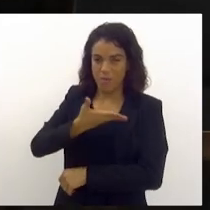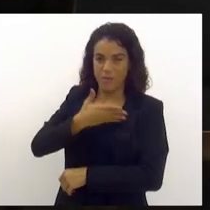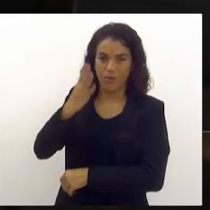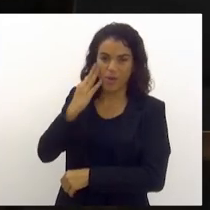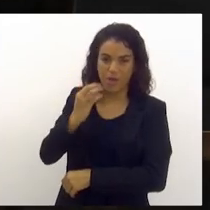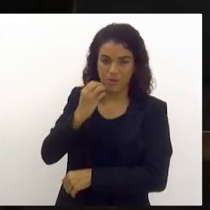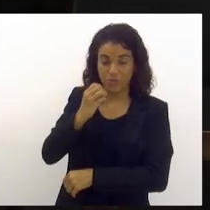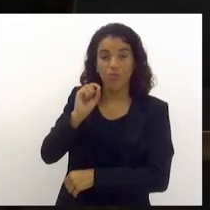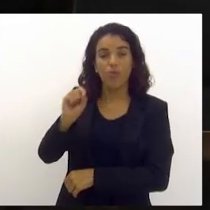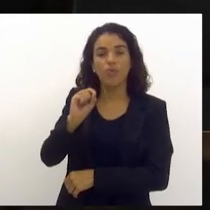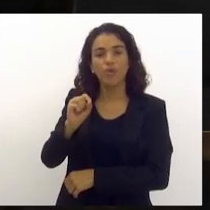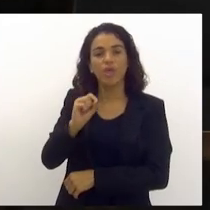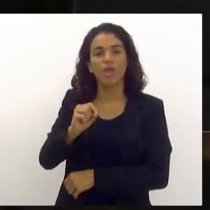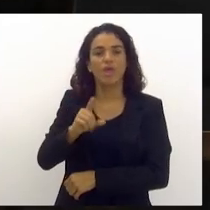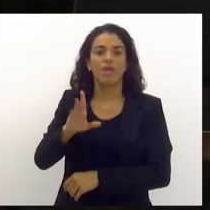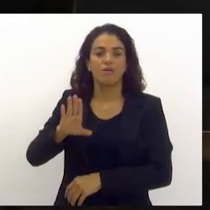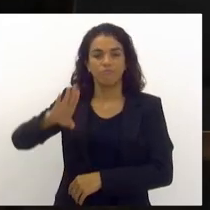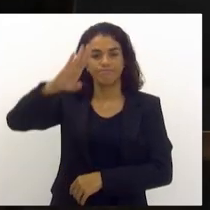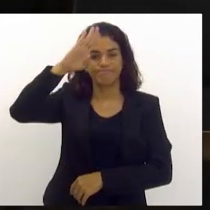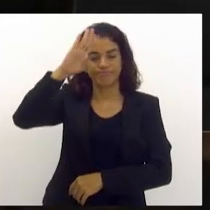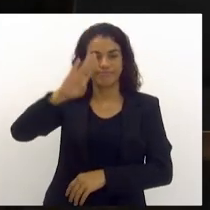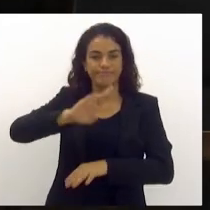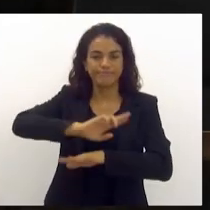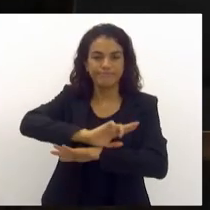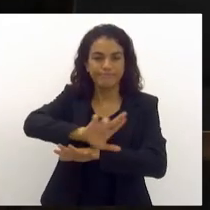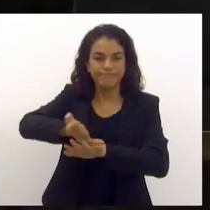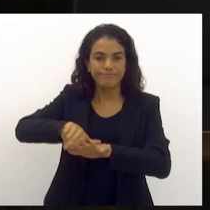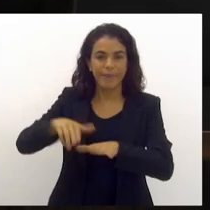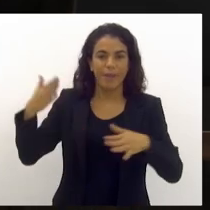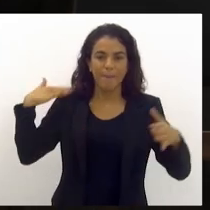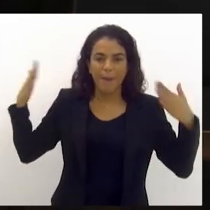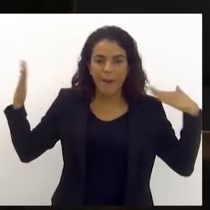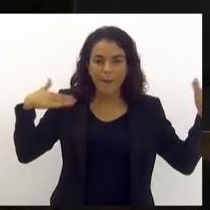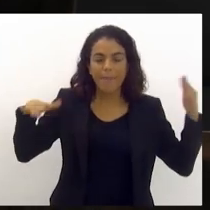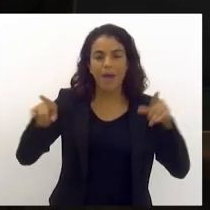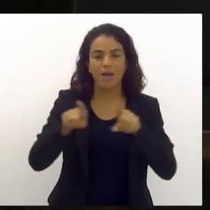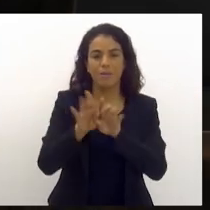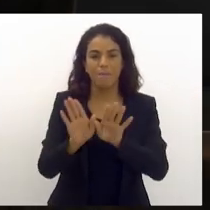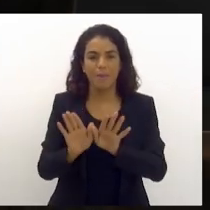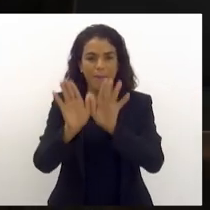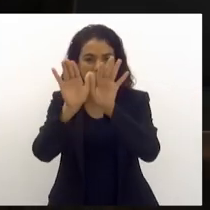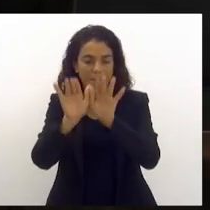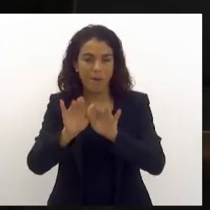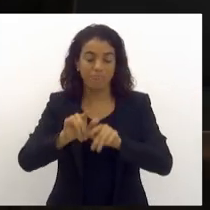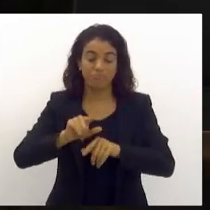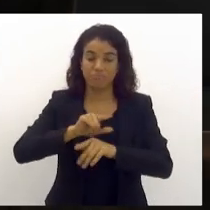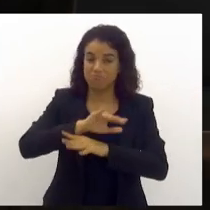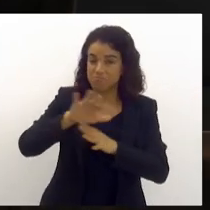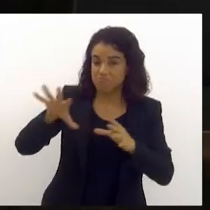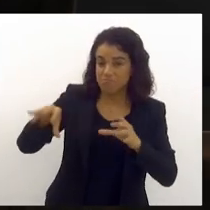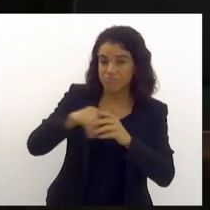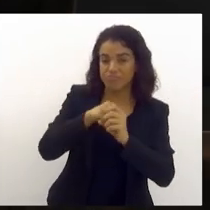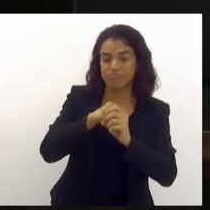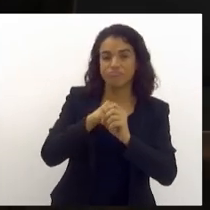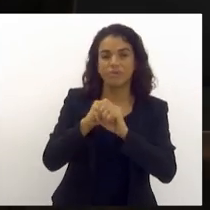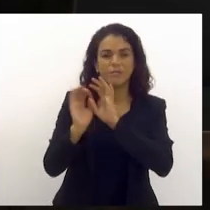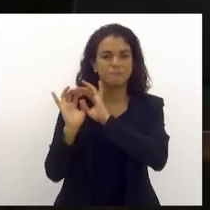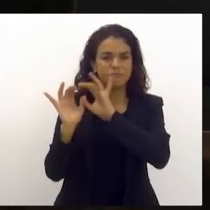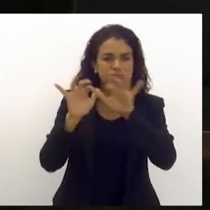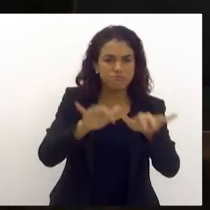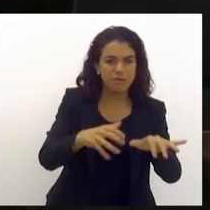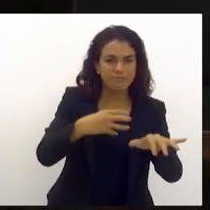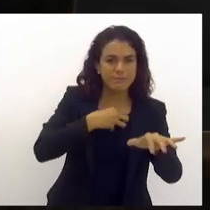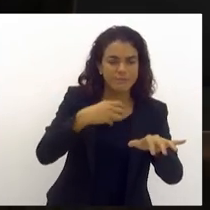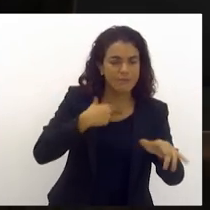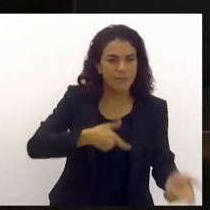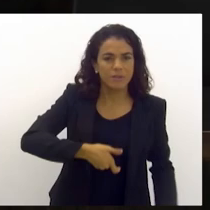Castro, efetivo das forças militares, para poder auxiliar a segurança pública, porque a gente precisa, de fato, sentir essa presença armada